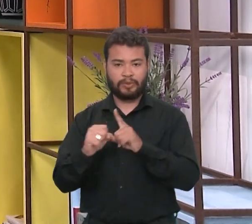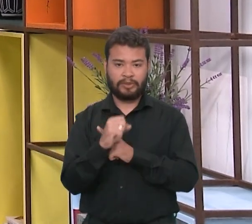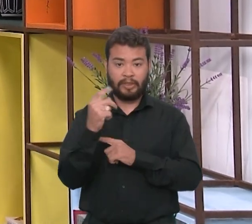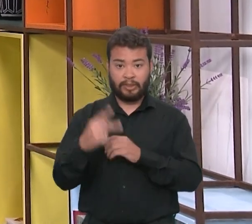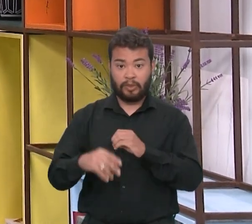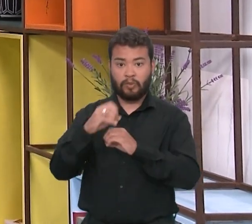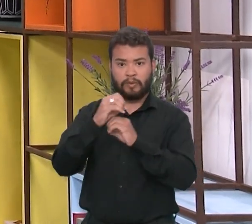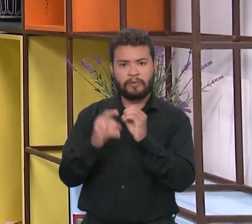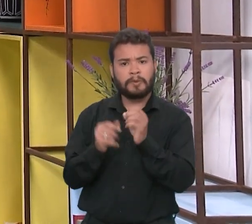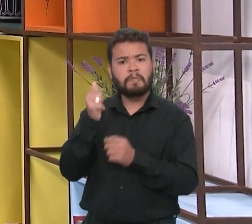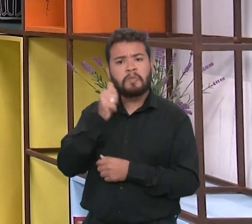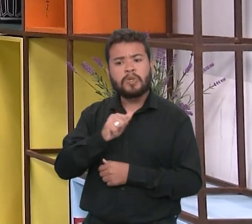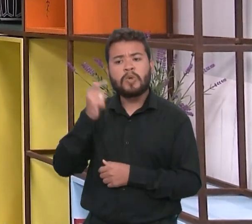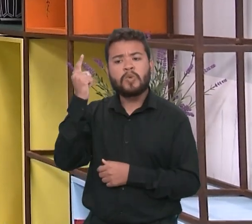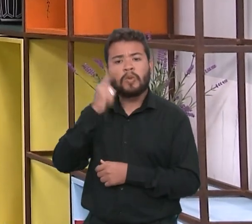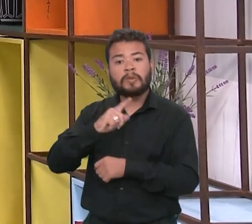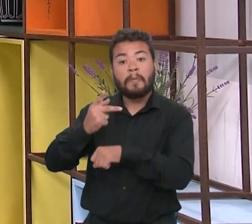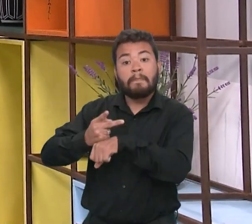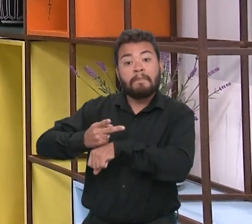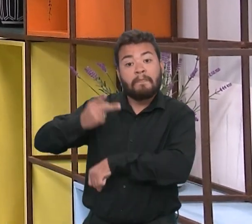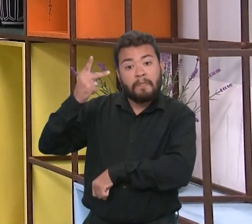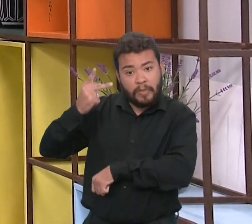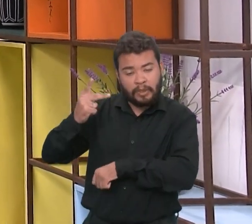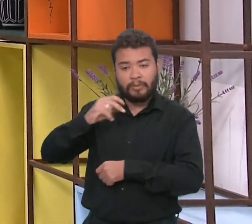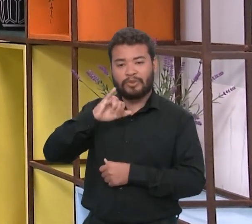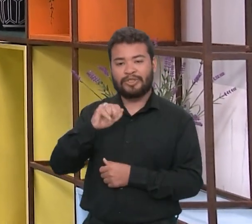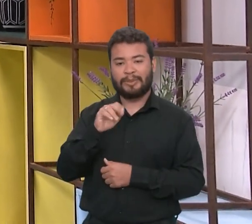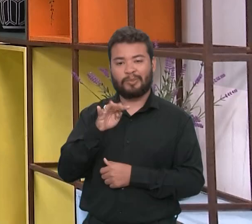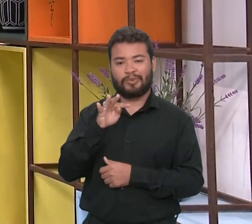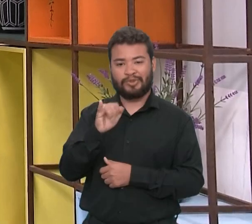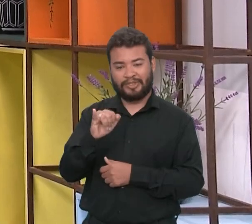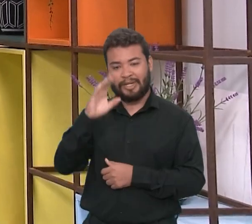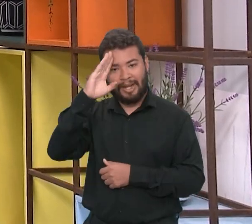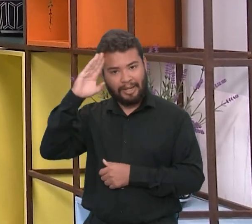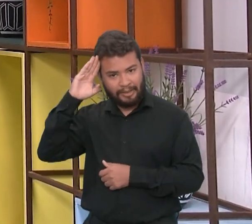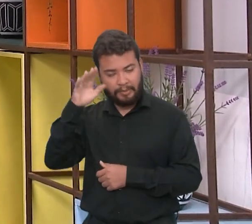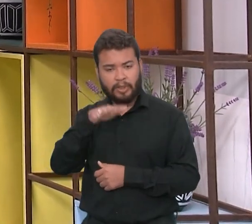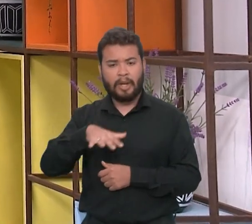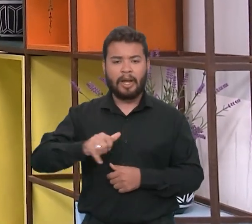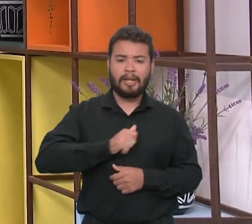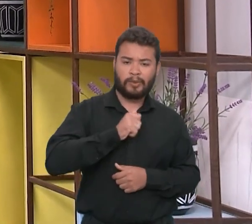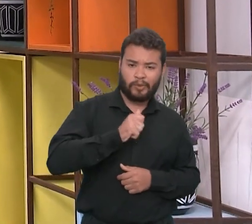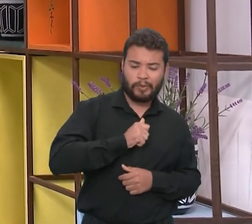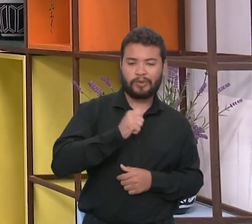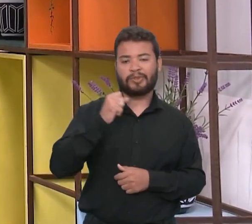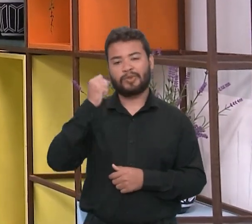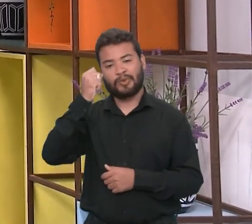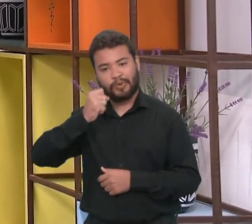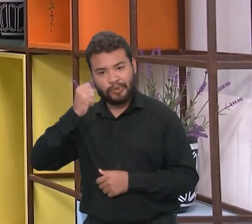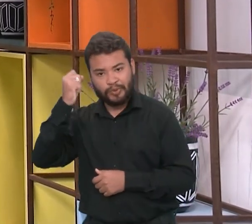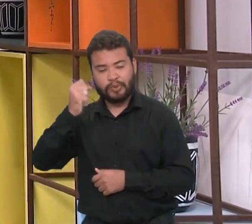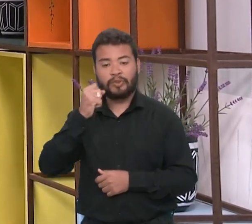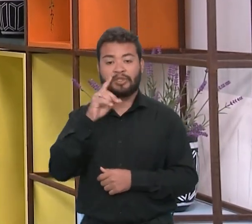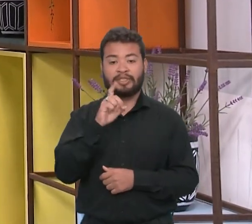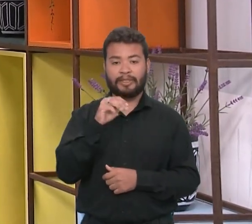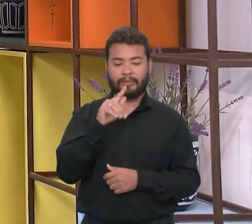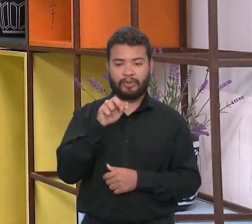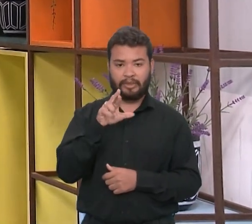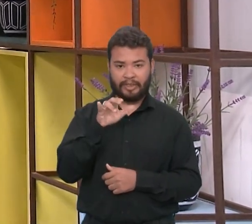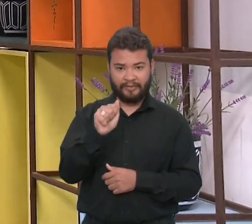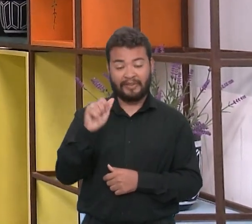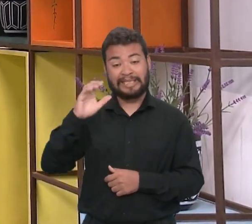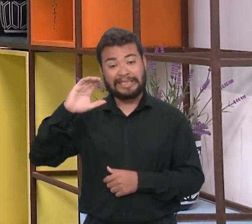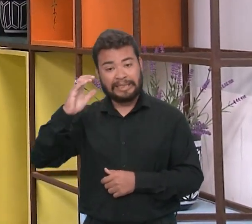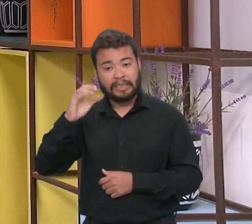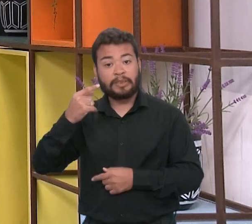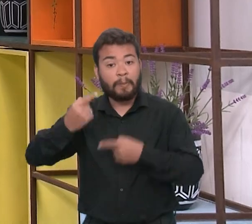foi premiada no Jabuti Acadêmico da categoria Antropologia, Sociologia, Demografia, Ciência